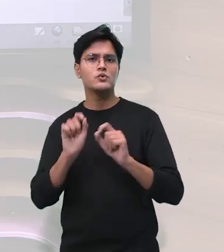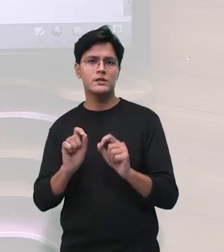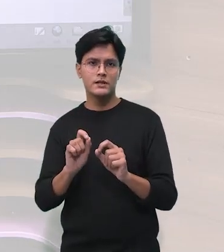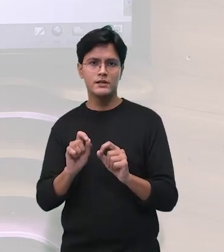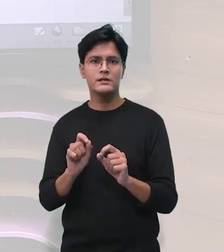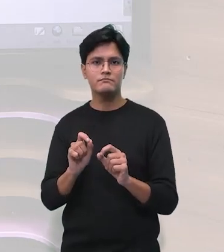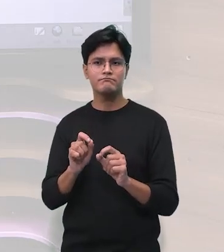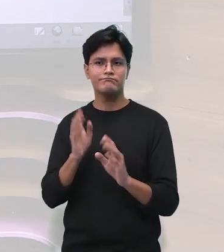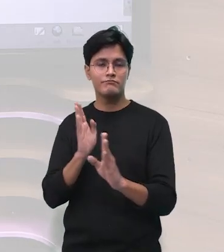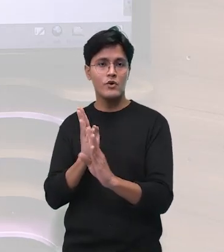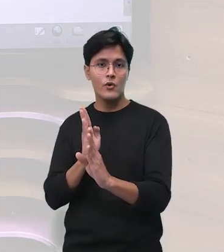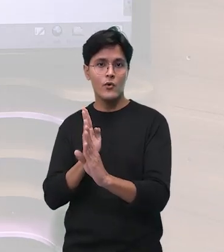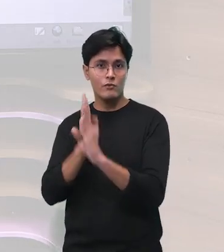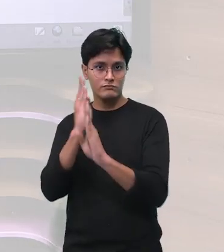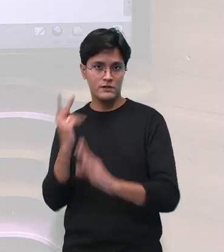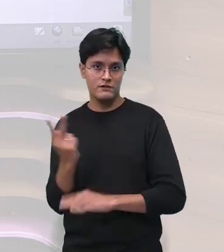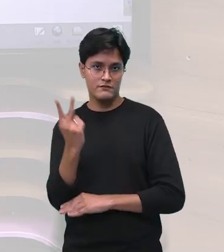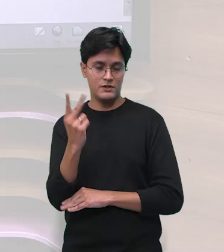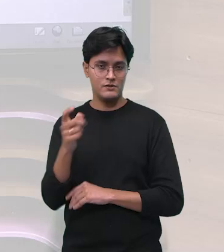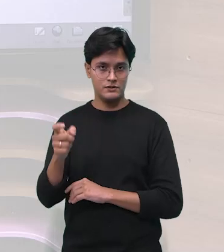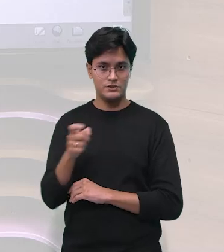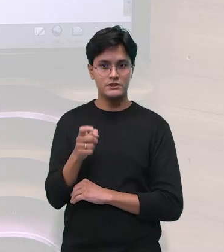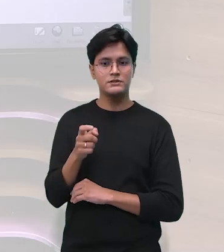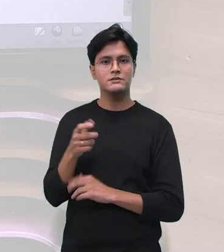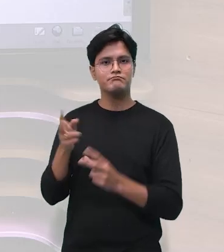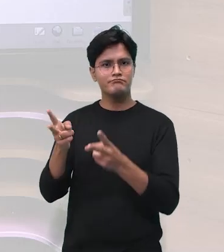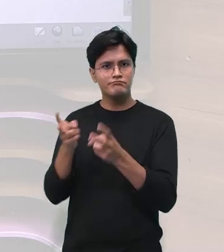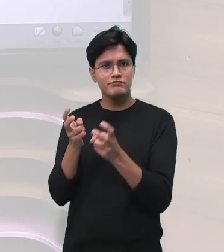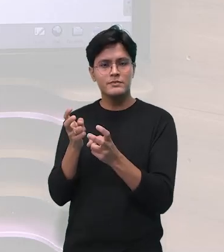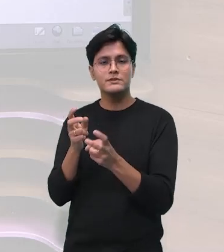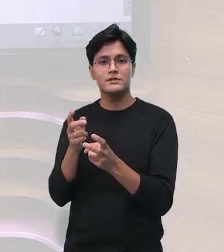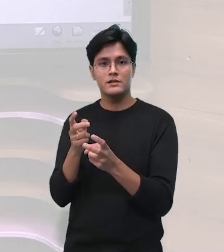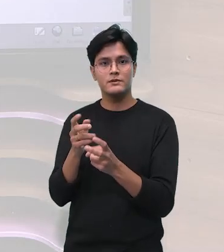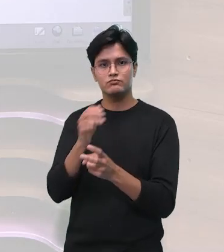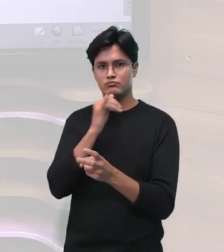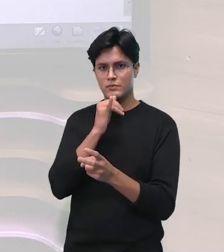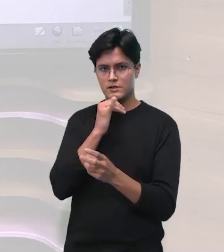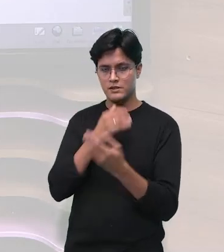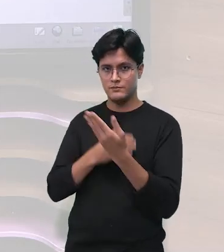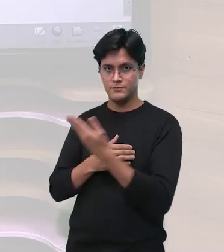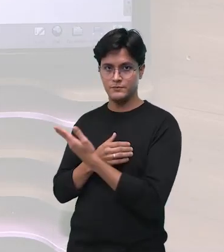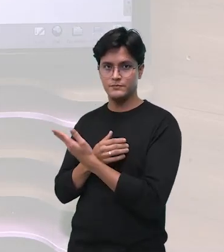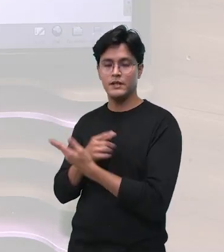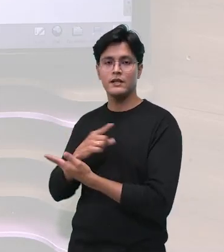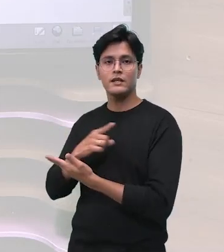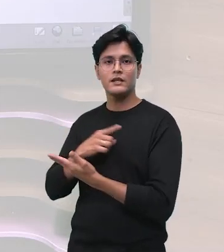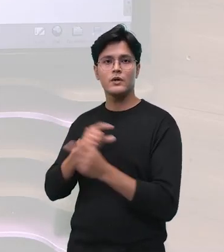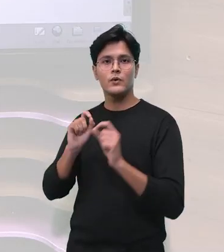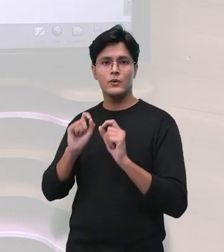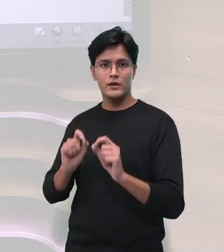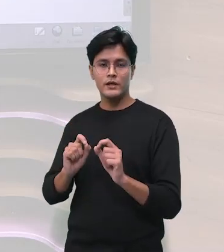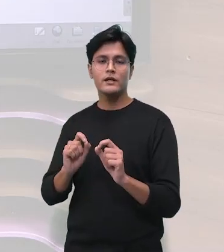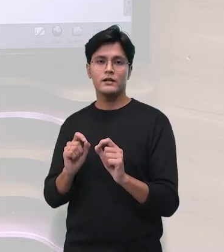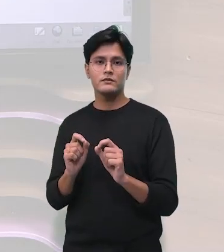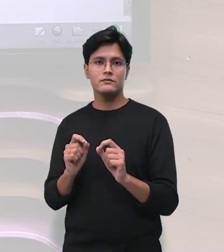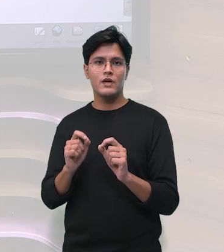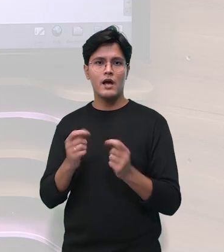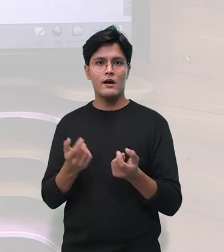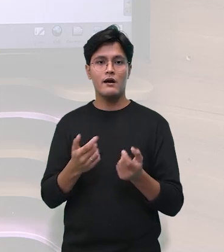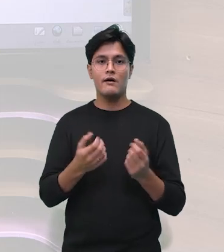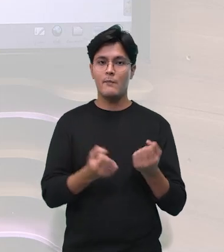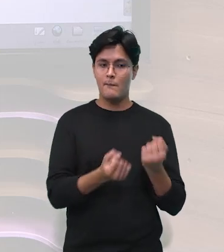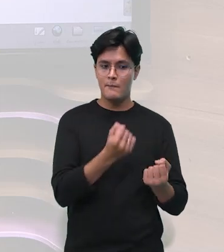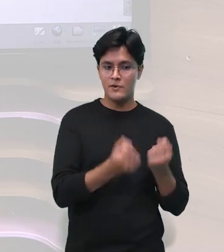ou encontrar o valor de x. Veja que nesse caso, ele nos deu ali a diferença de peso da Diana,